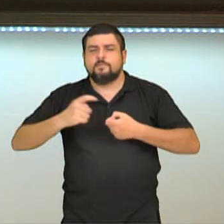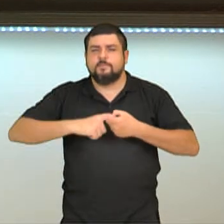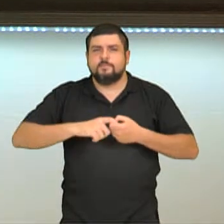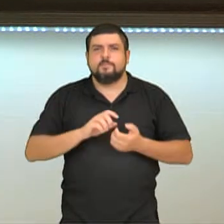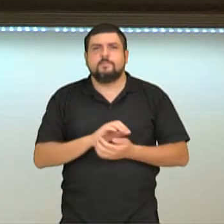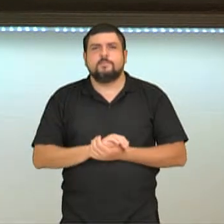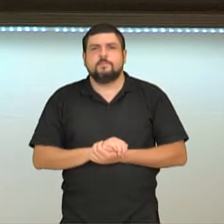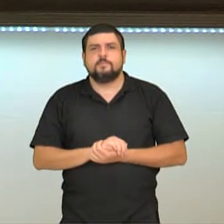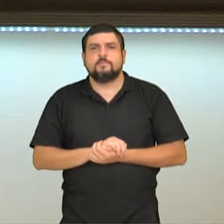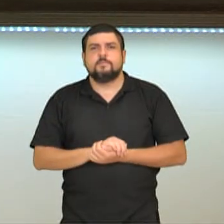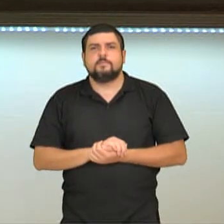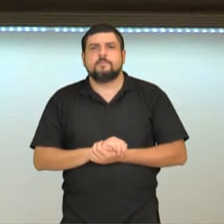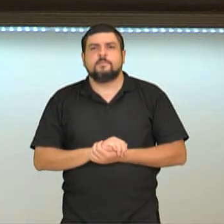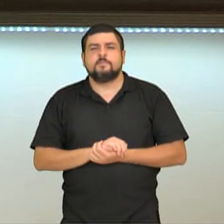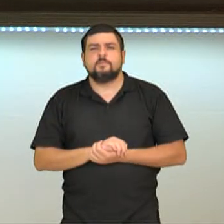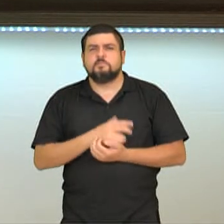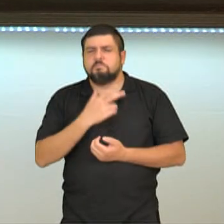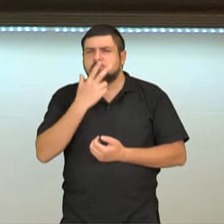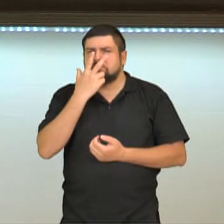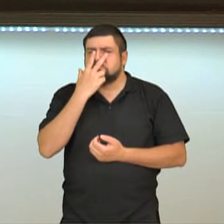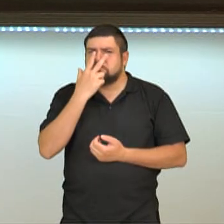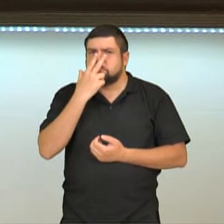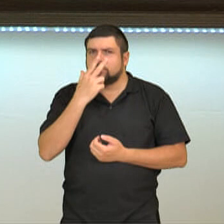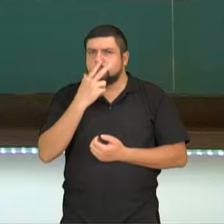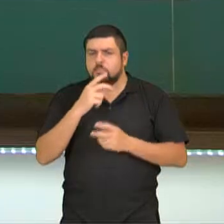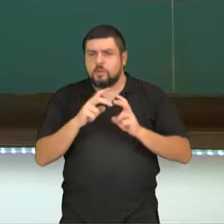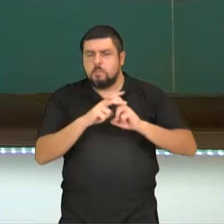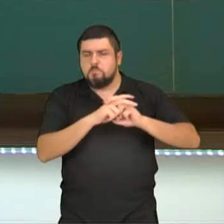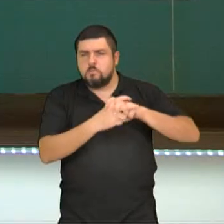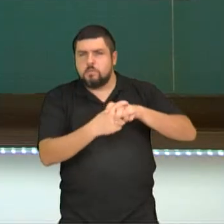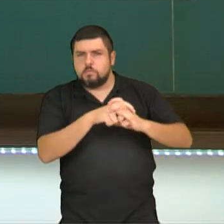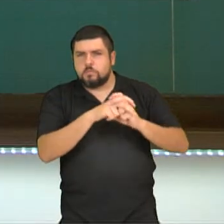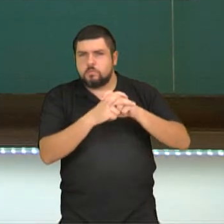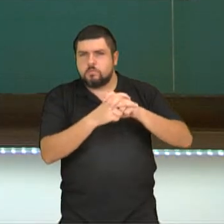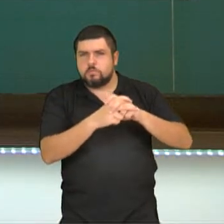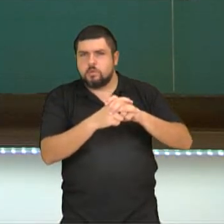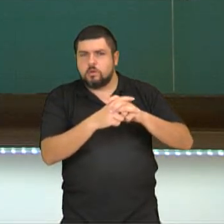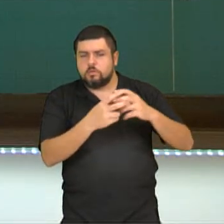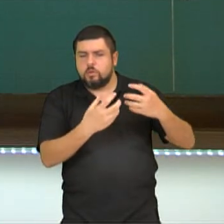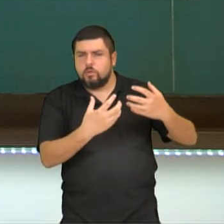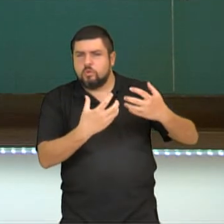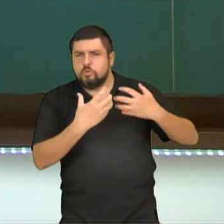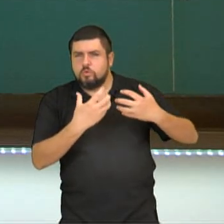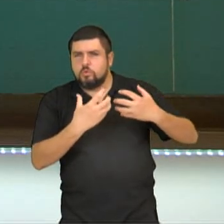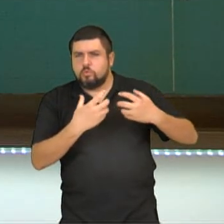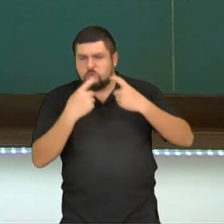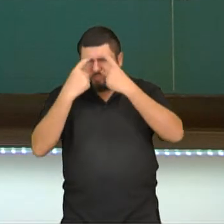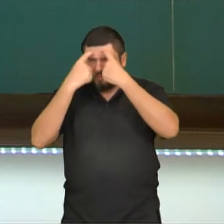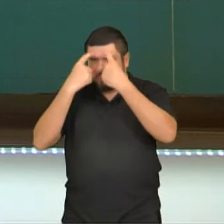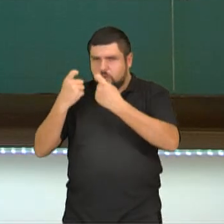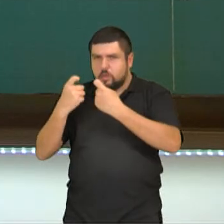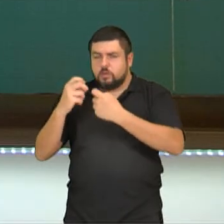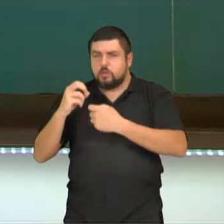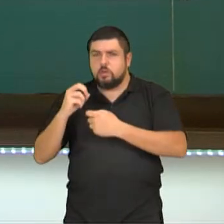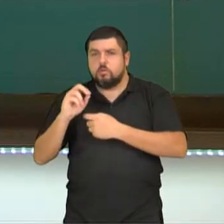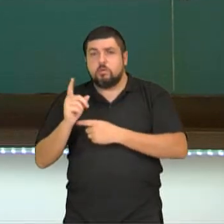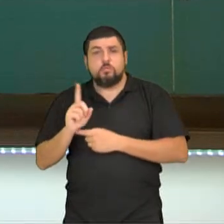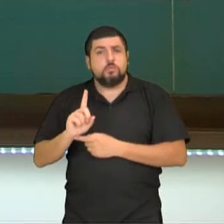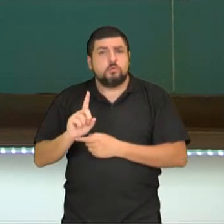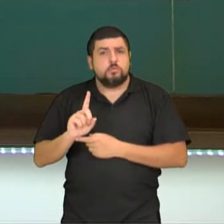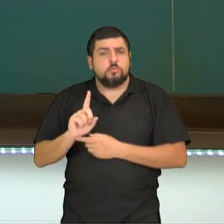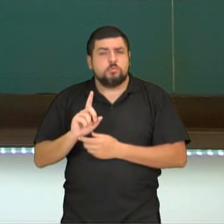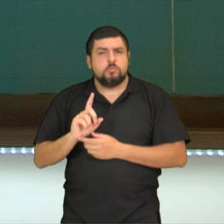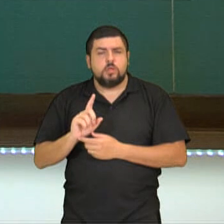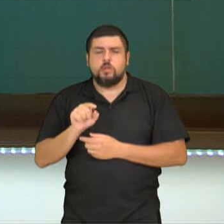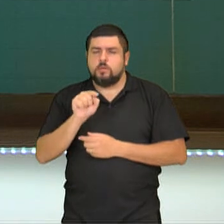retornamos. E o que vocês acham? Que elas incentivam a pessoa a ser agressiva ou não? Né? Uma opinião